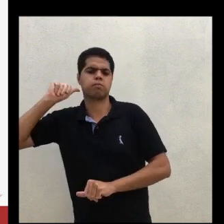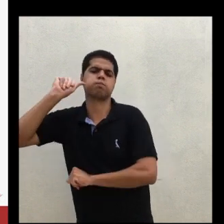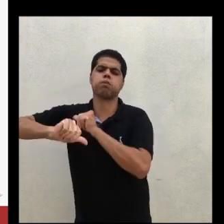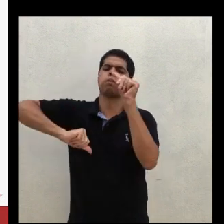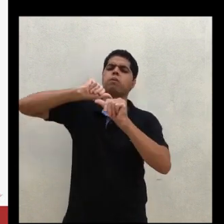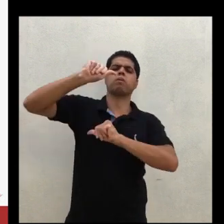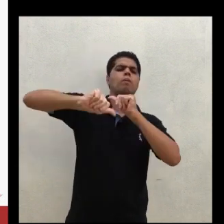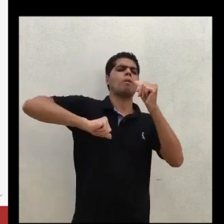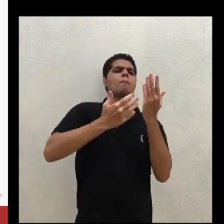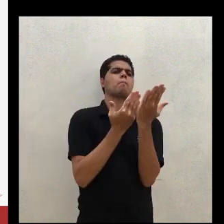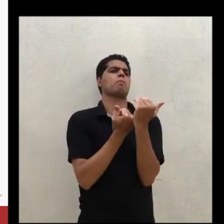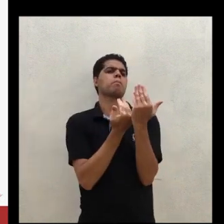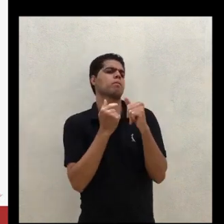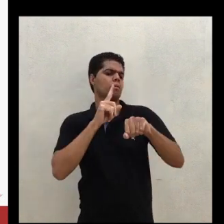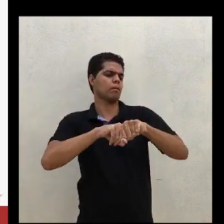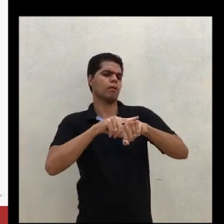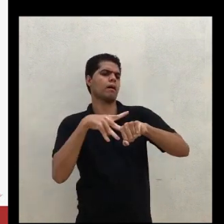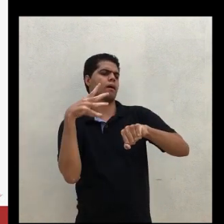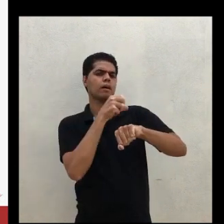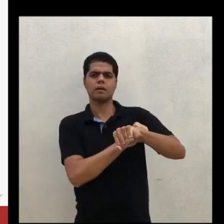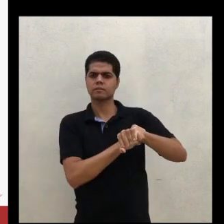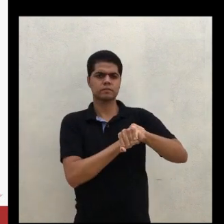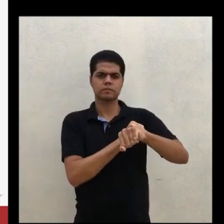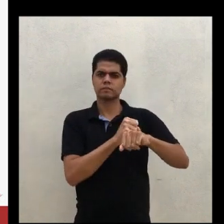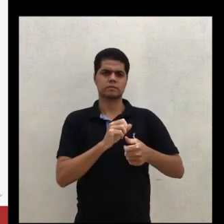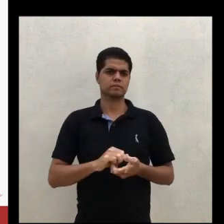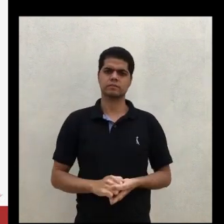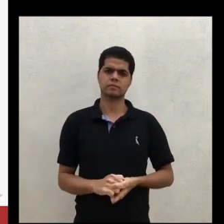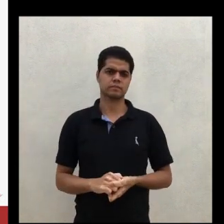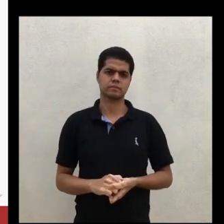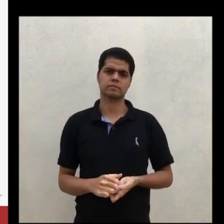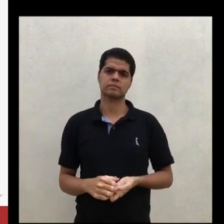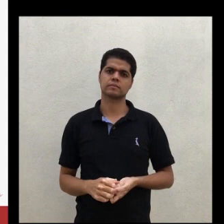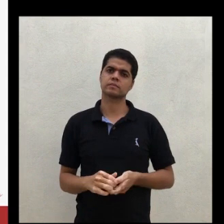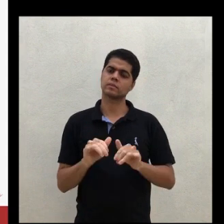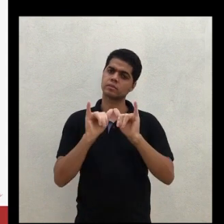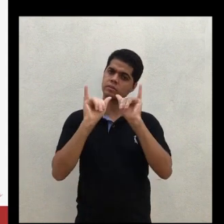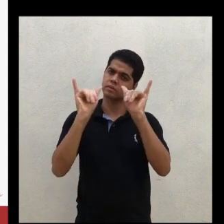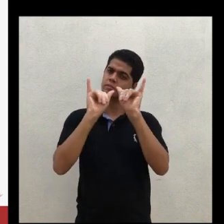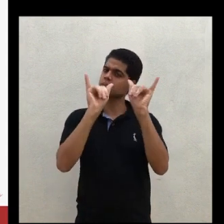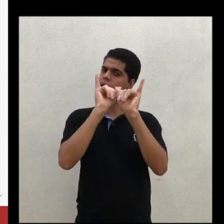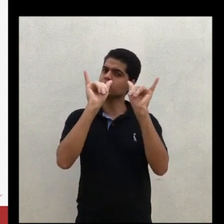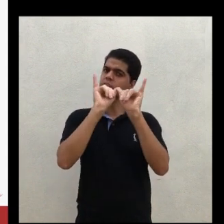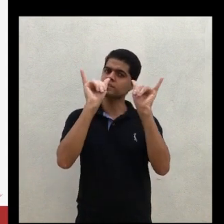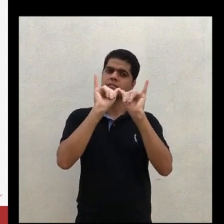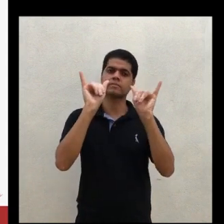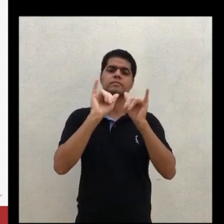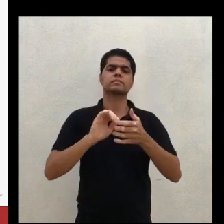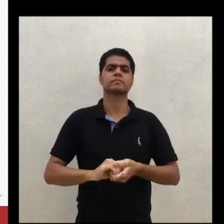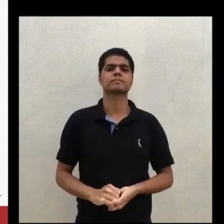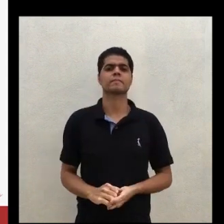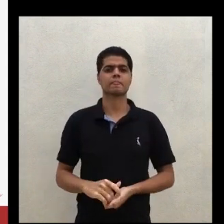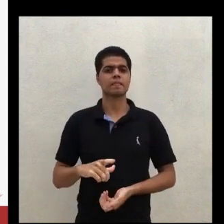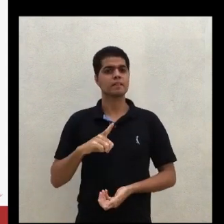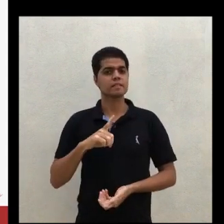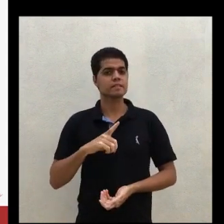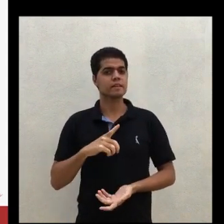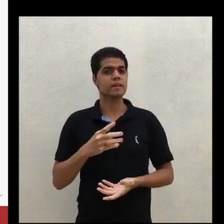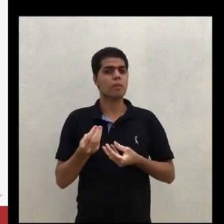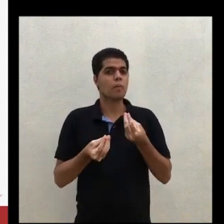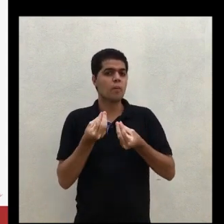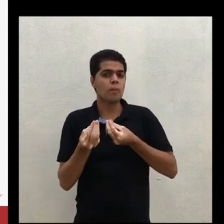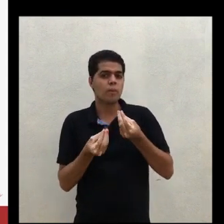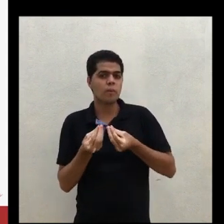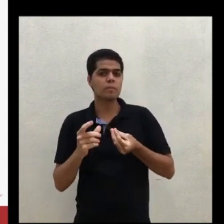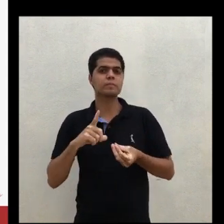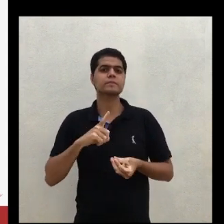Né? Em termos de aplicação da lógica fuzzy, a gente vê várias aplicações dessa no dia